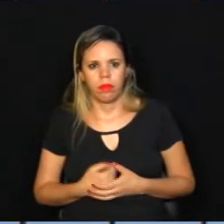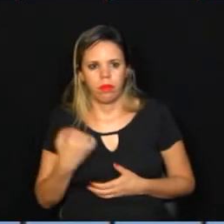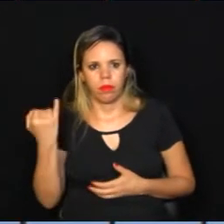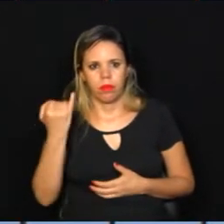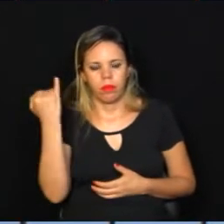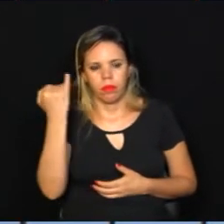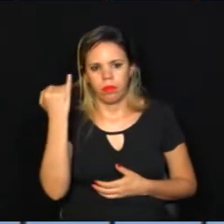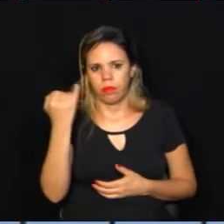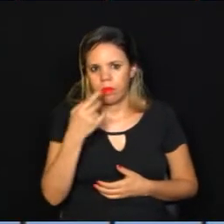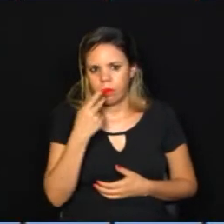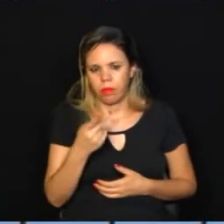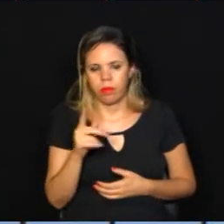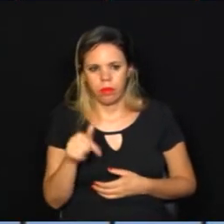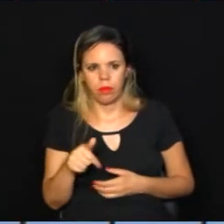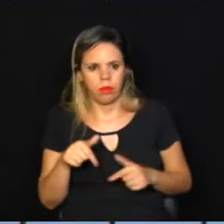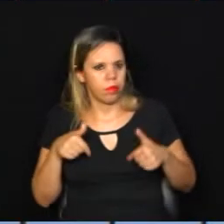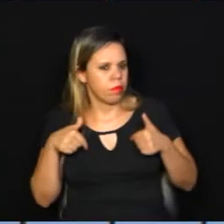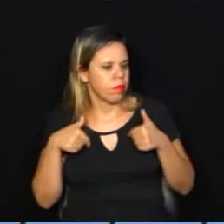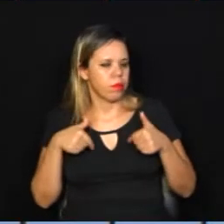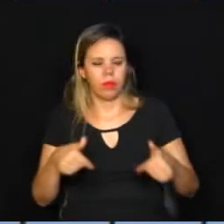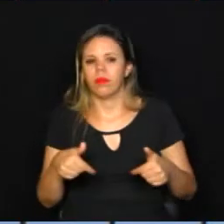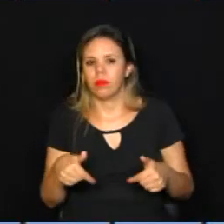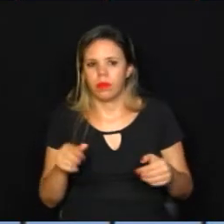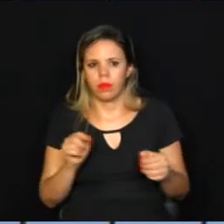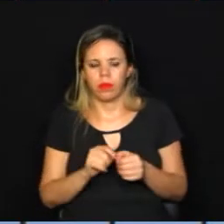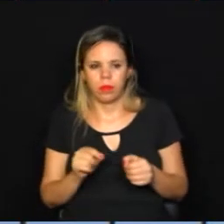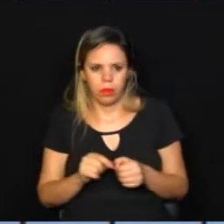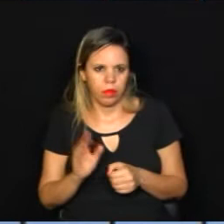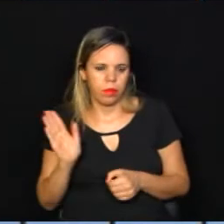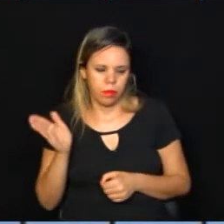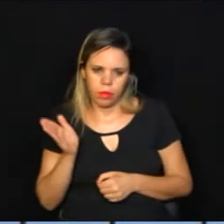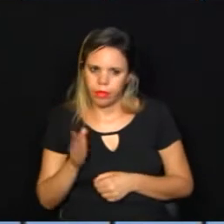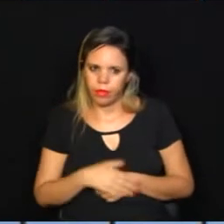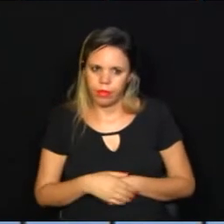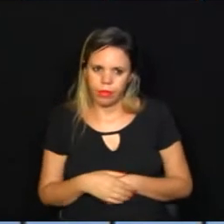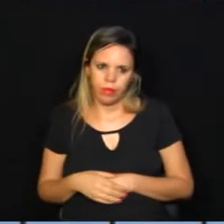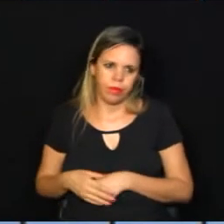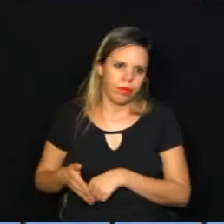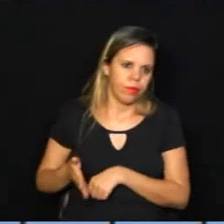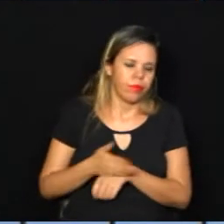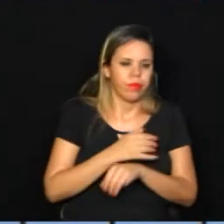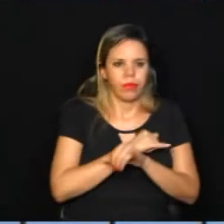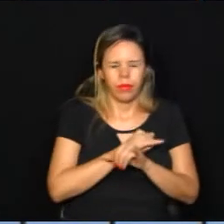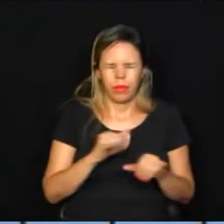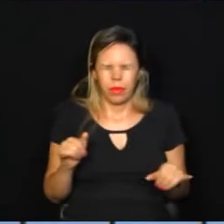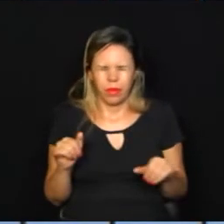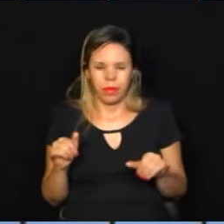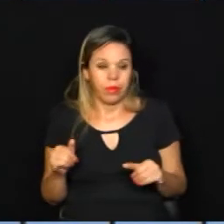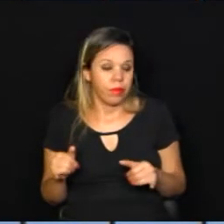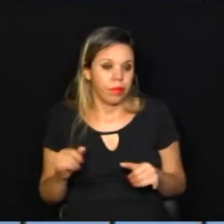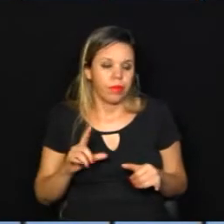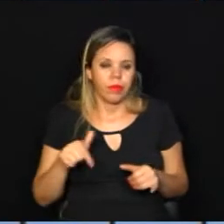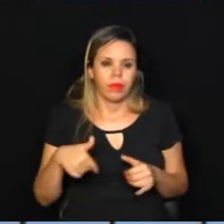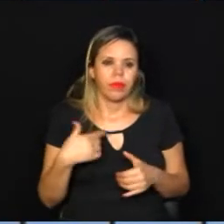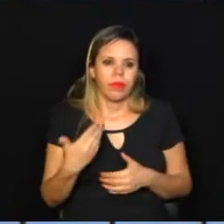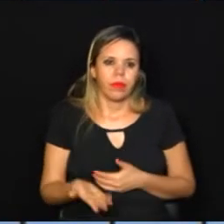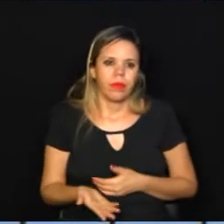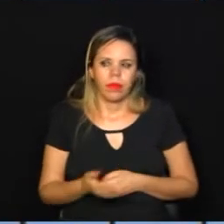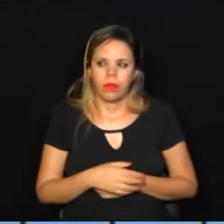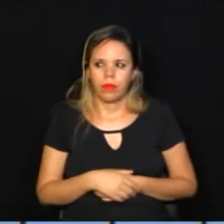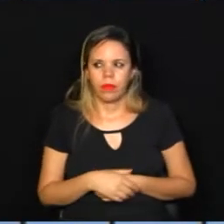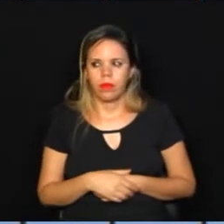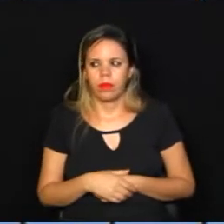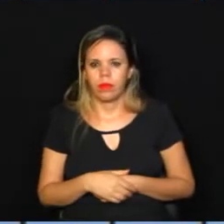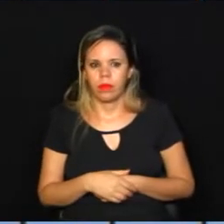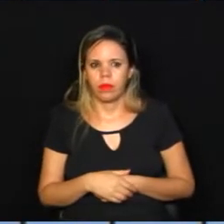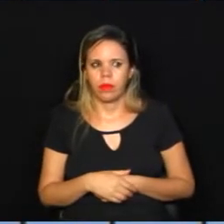Importante salientar que essas ações foram já, inclusive, anteriormente anunciadas logo após